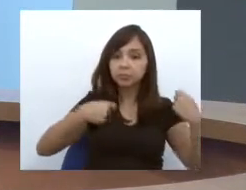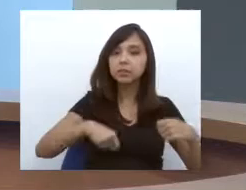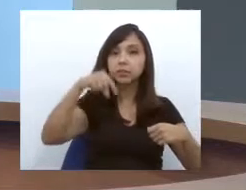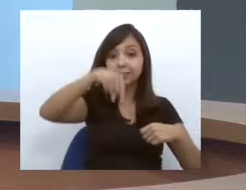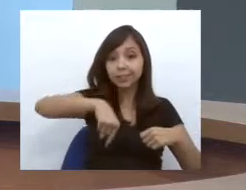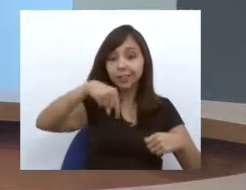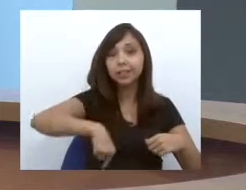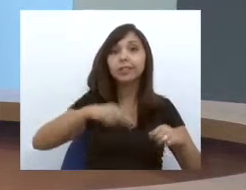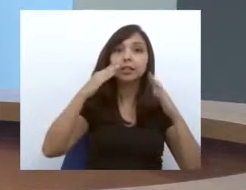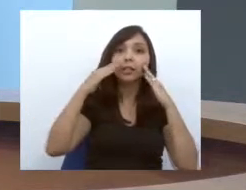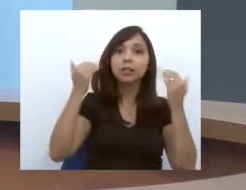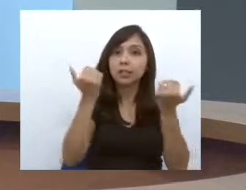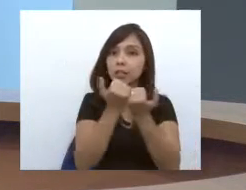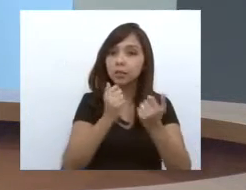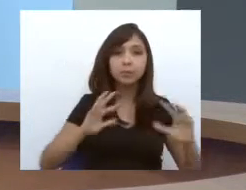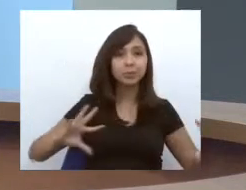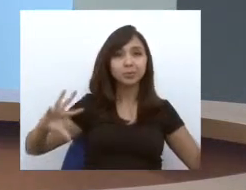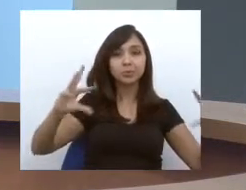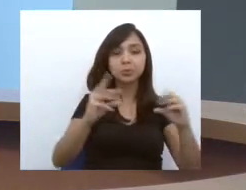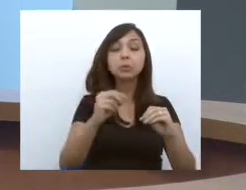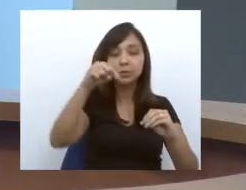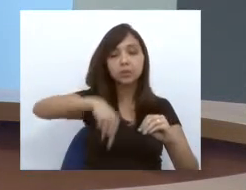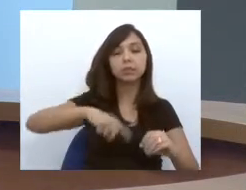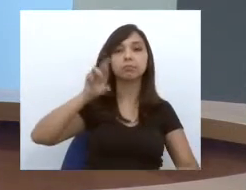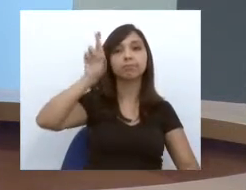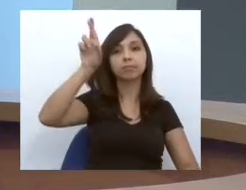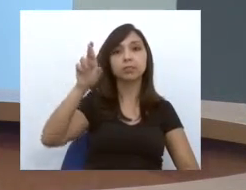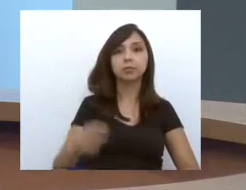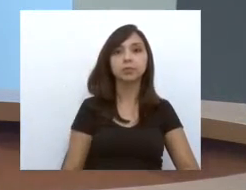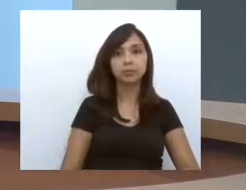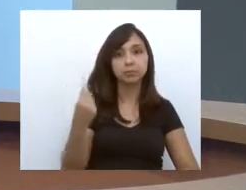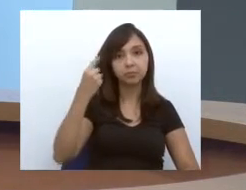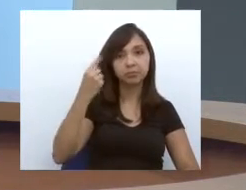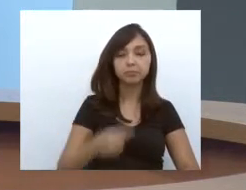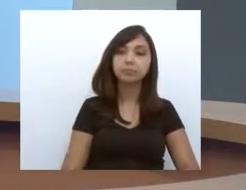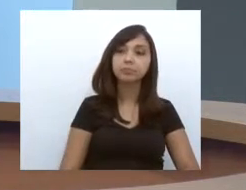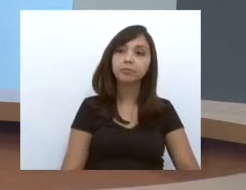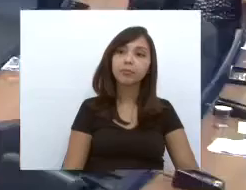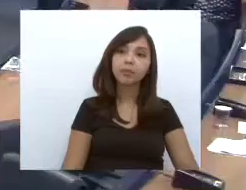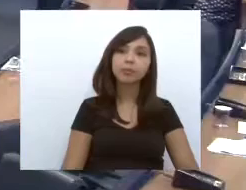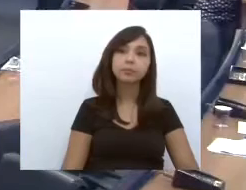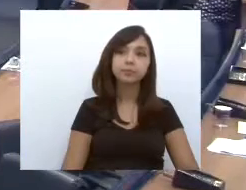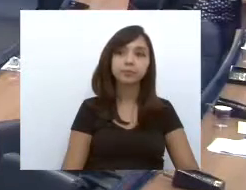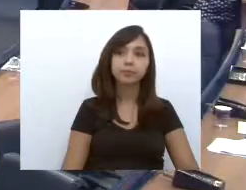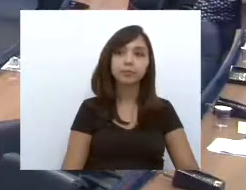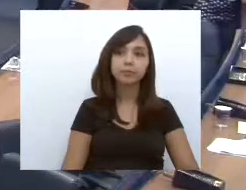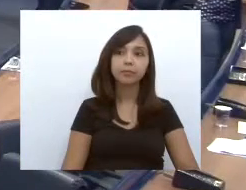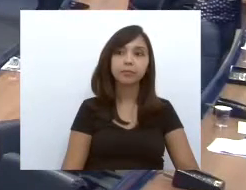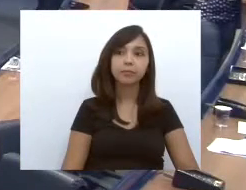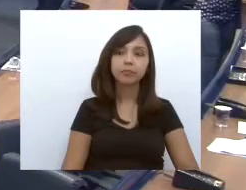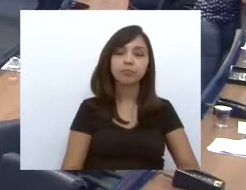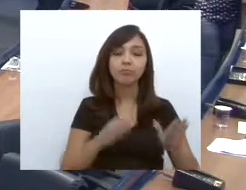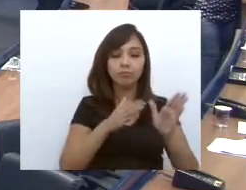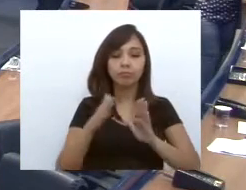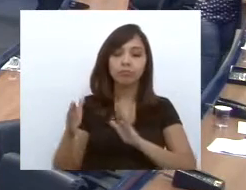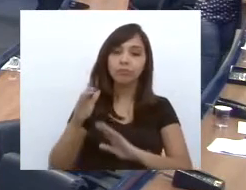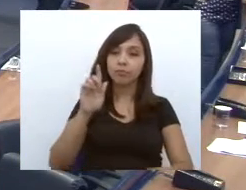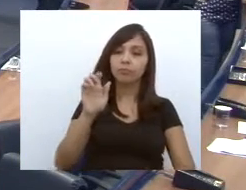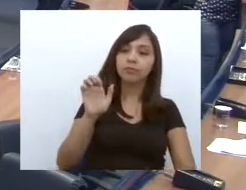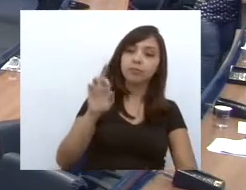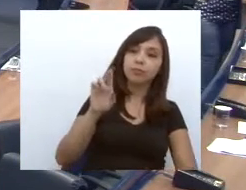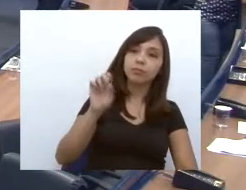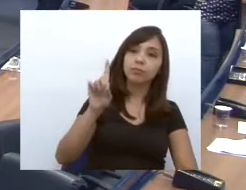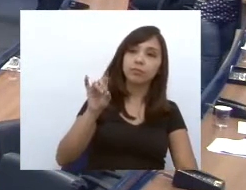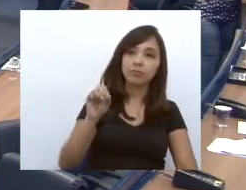de pais, alunos, a POSP, de todos nós, presidente. Pela ordem, senhor presidente. A ordem, vereador Geraldo